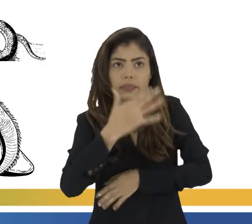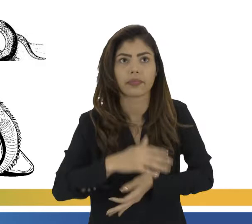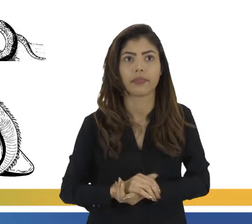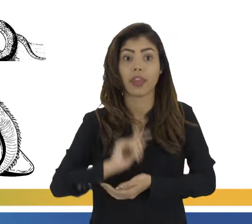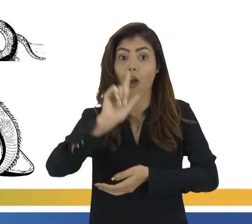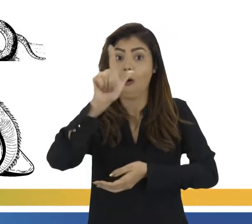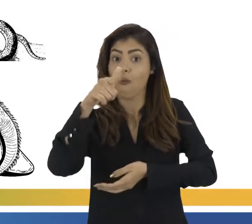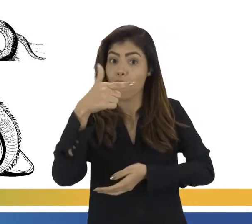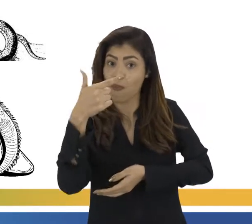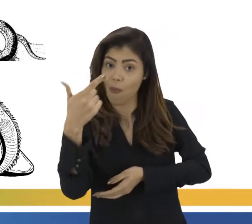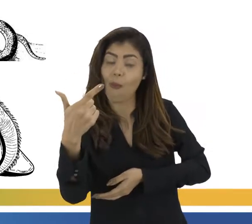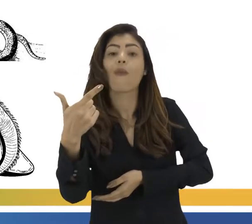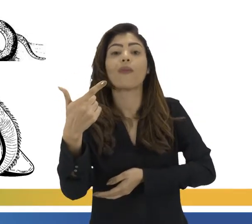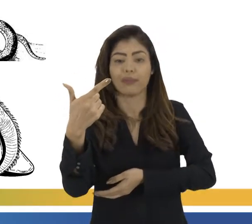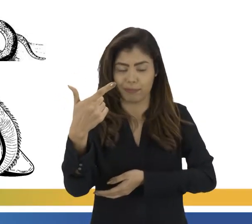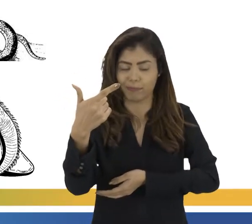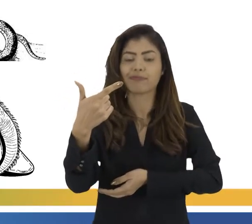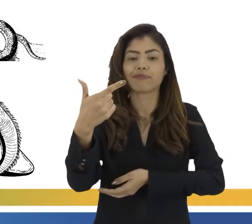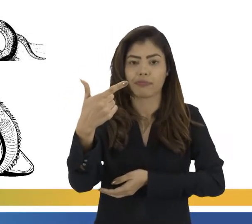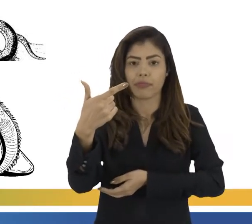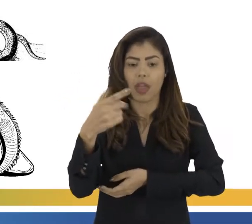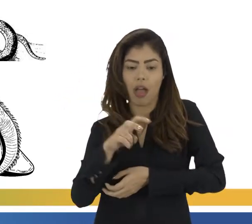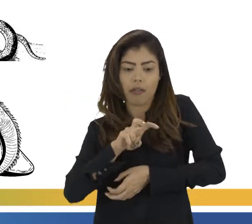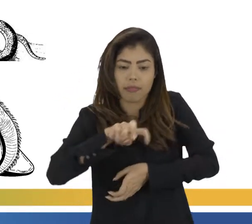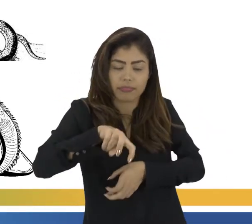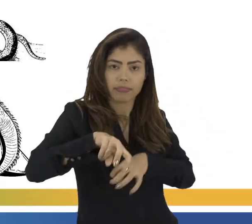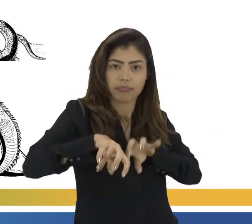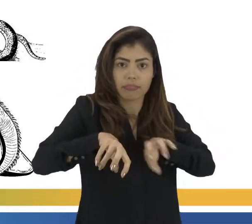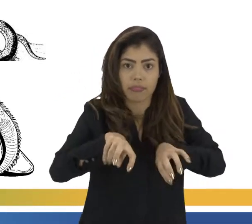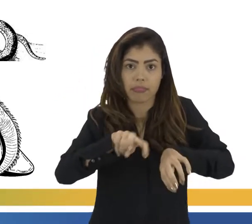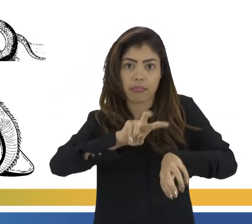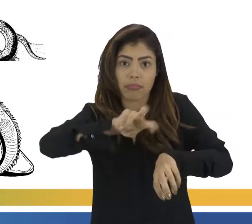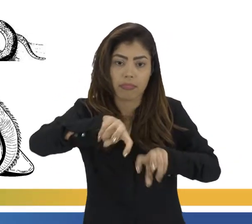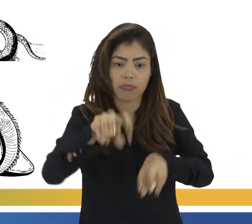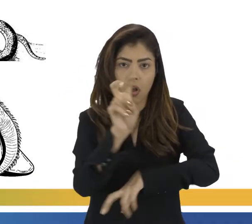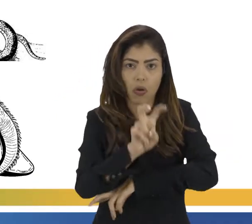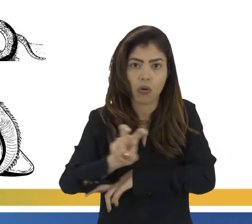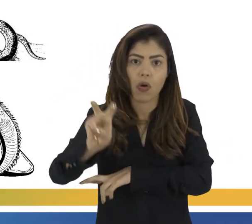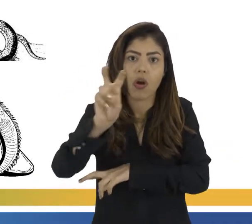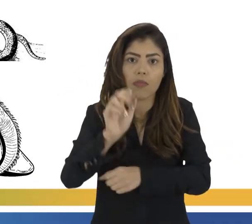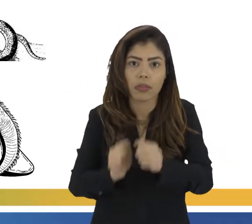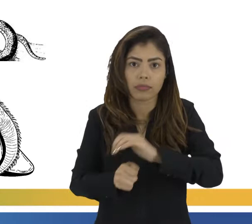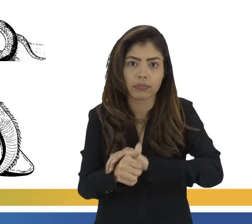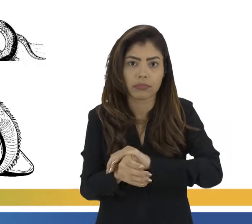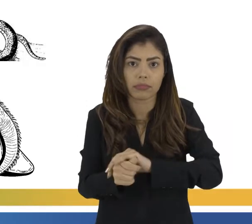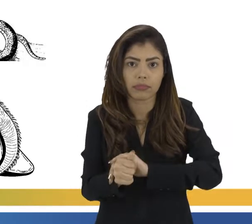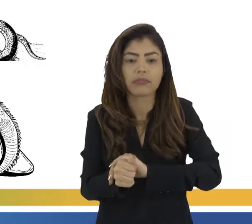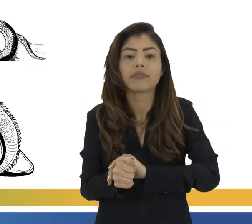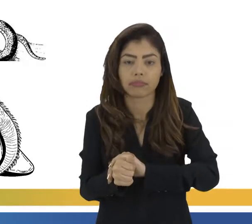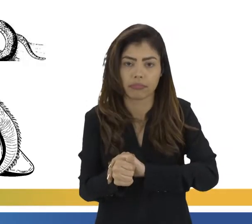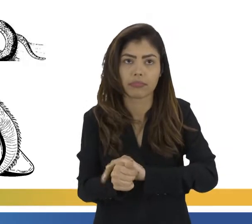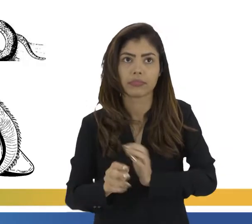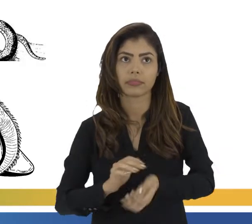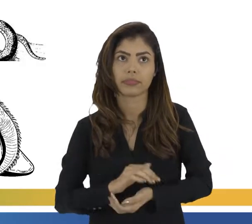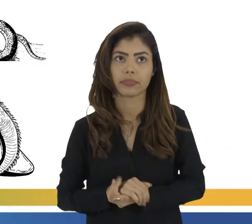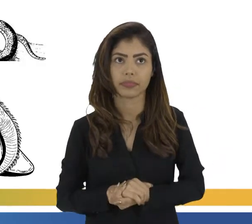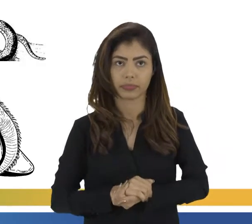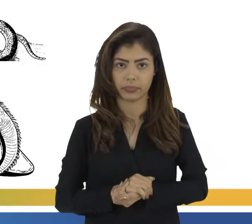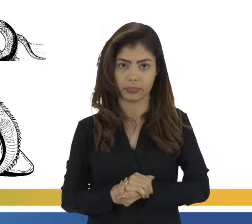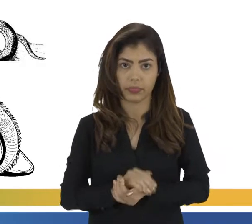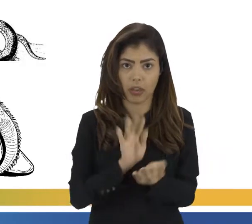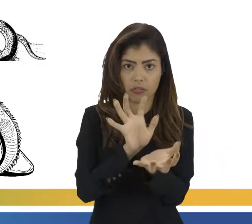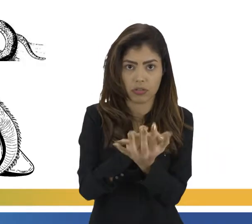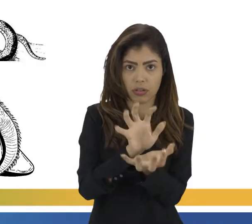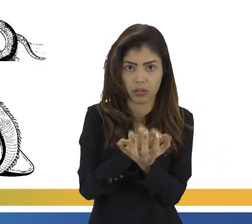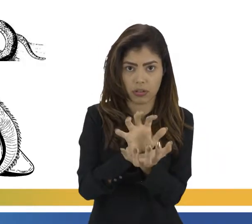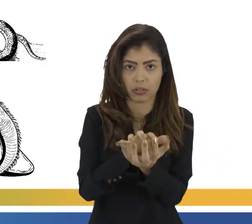são os répteis. Em destaque, tem os lagartos, cobra, os jabutis, certo? E o